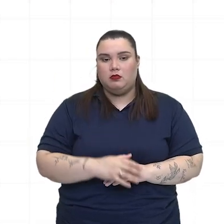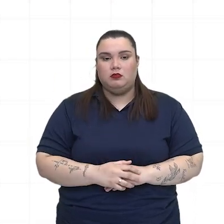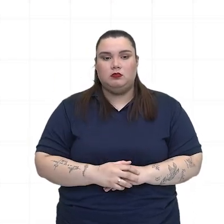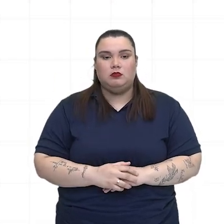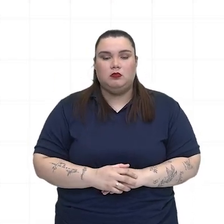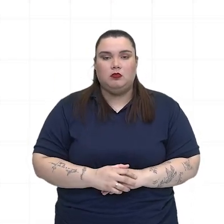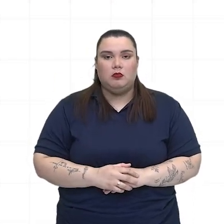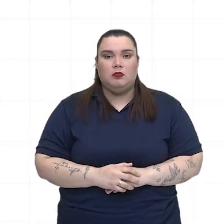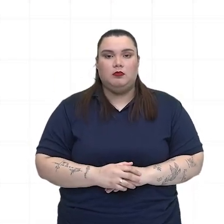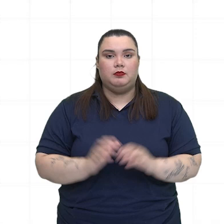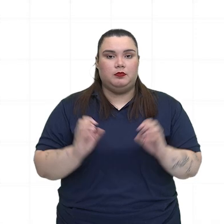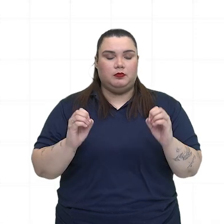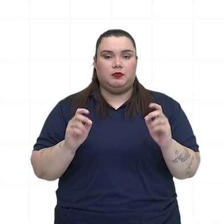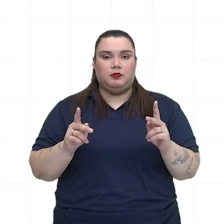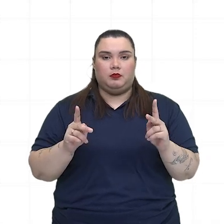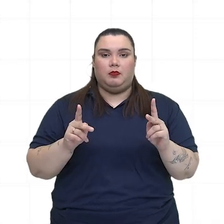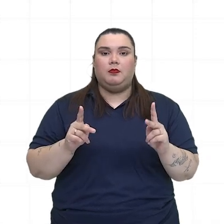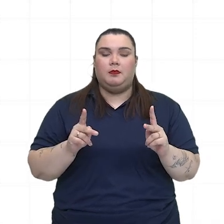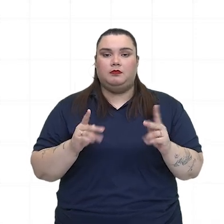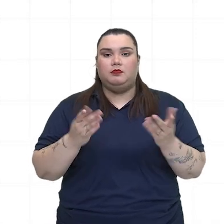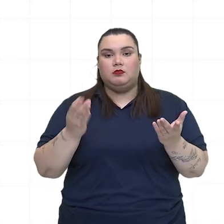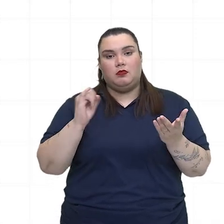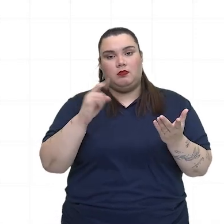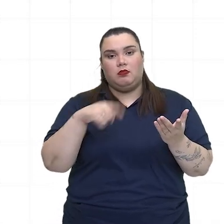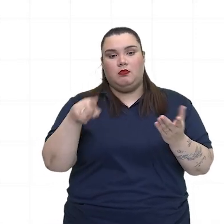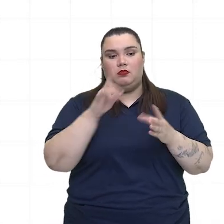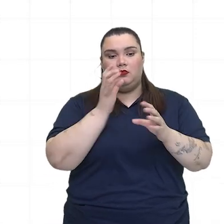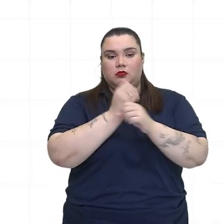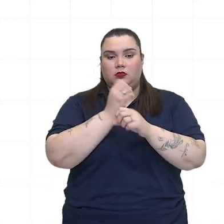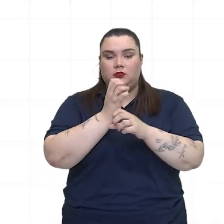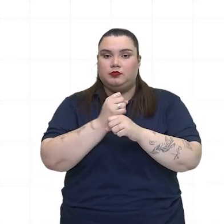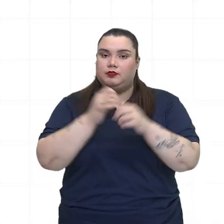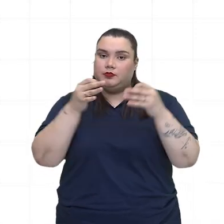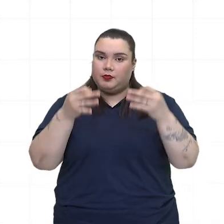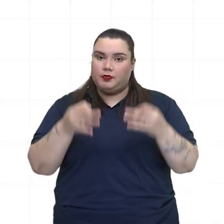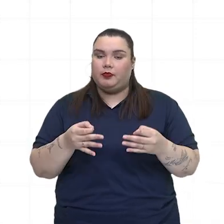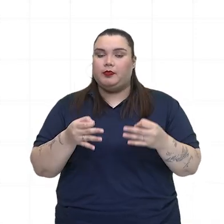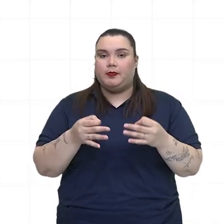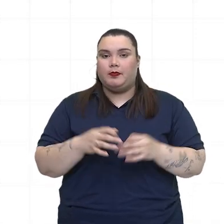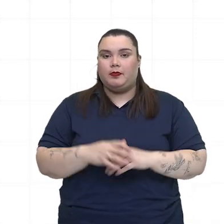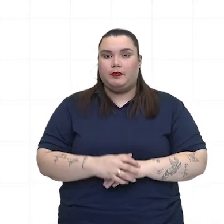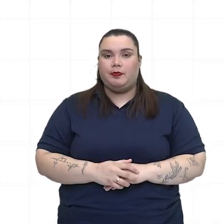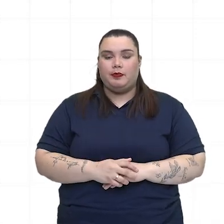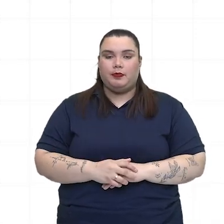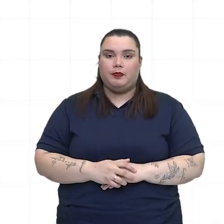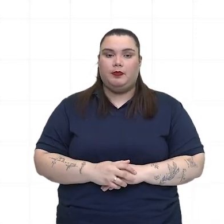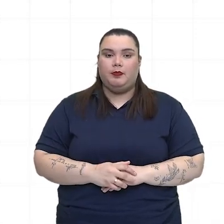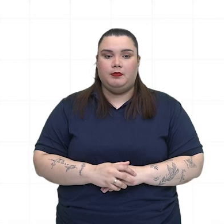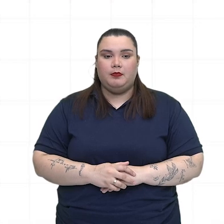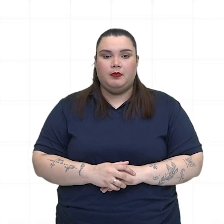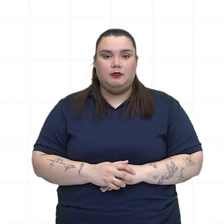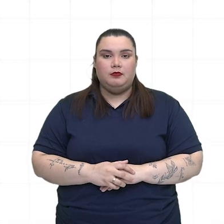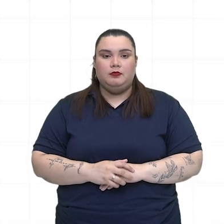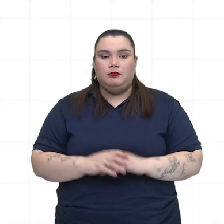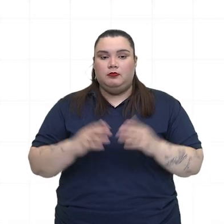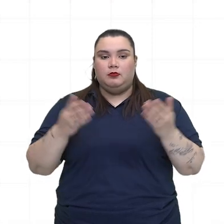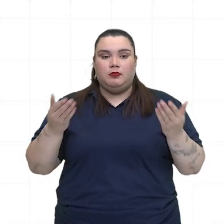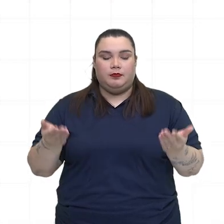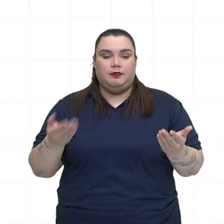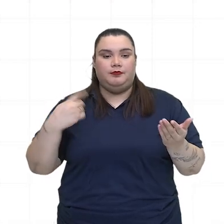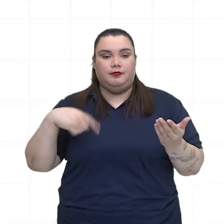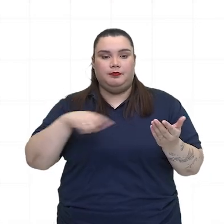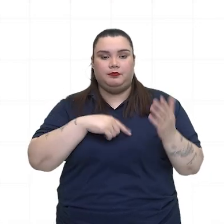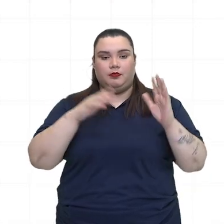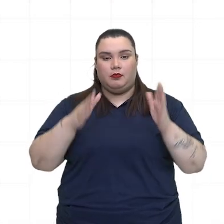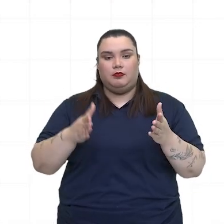resultado, certo? Desde que você efetue as operações corretamente. Pois bem, gente, nós